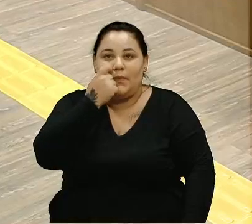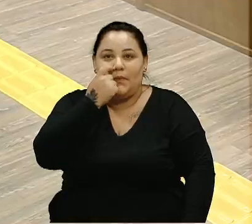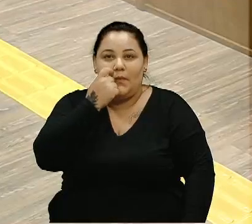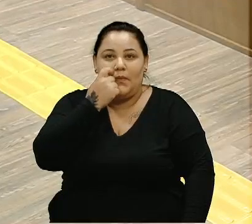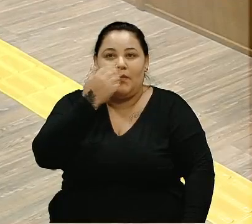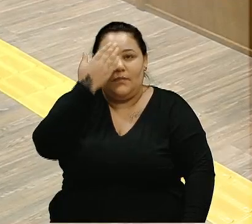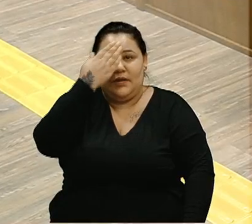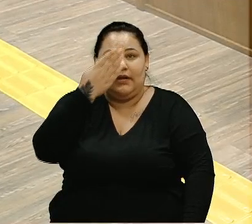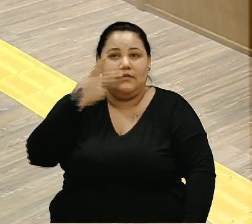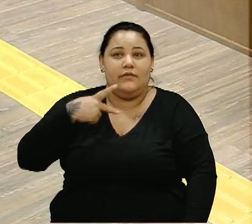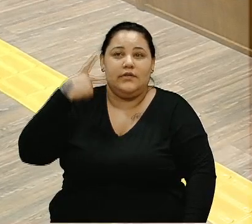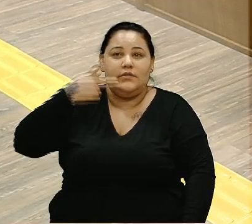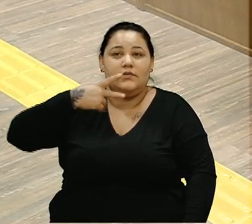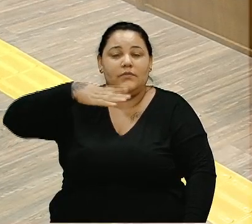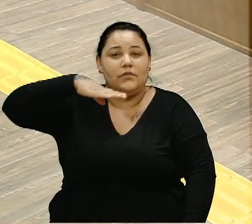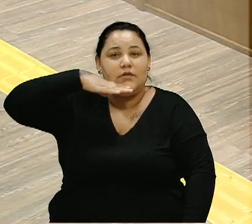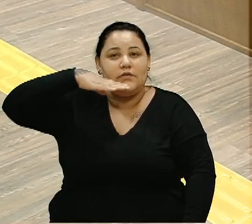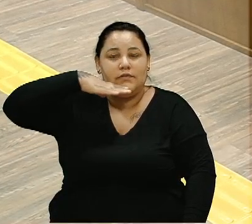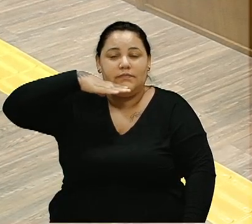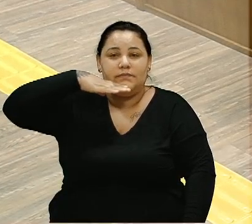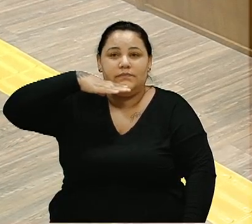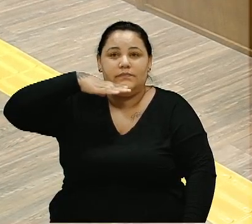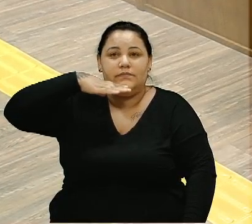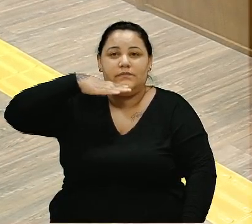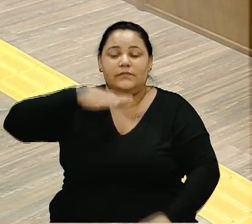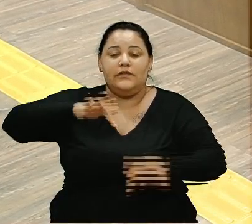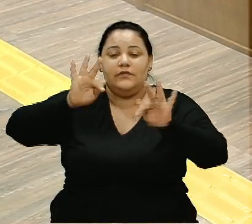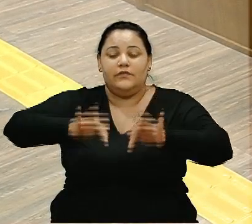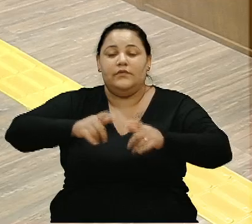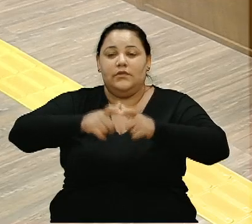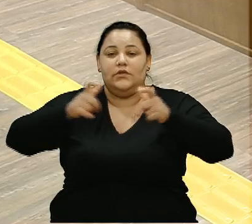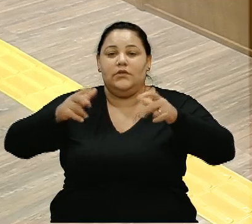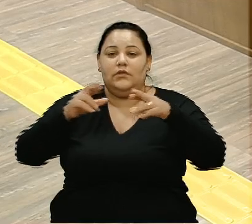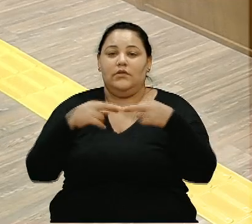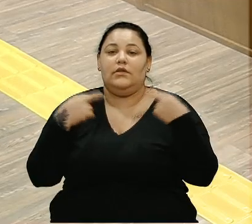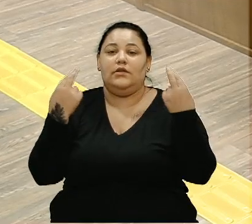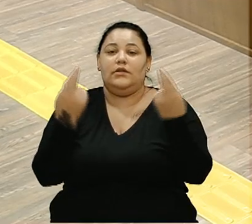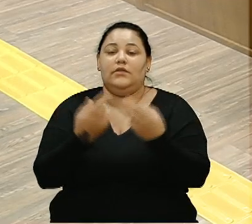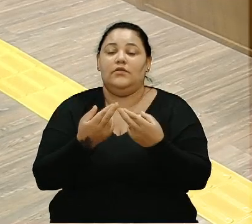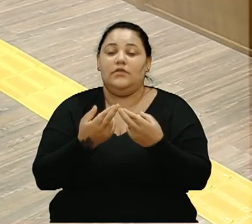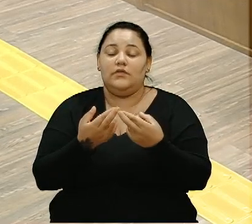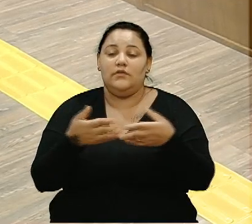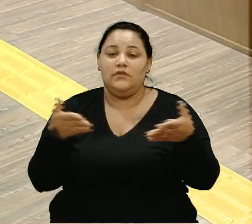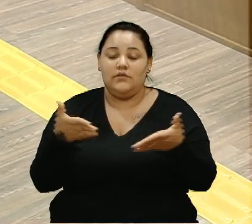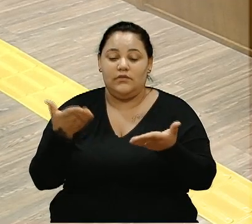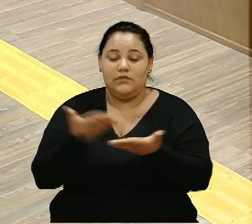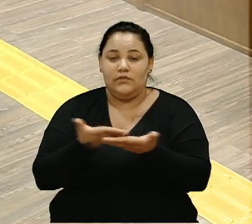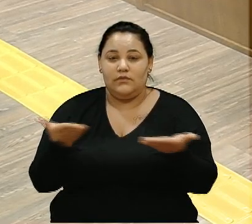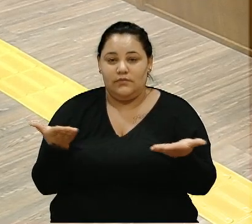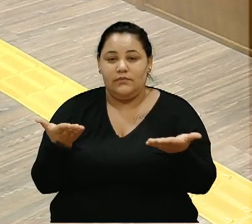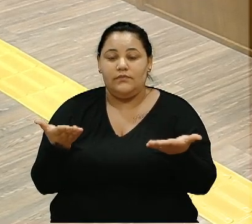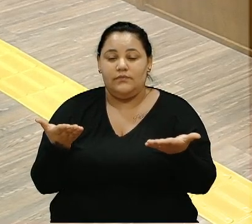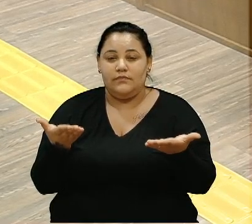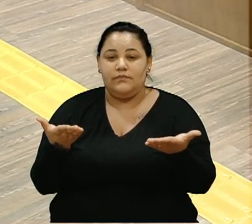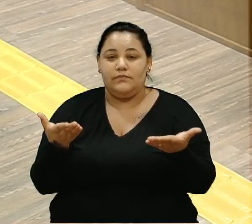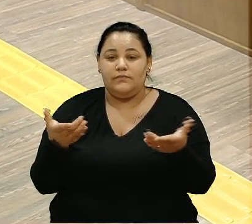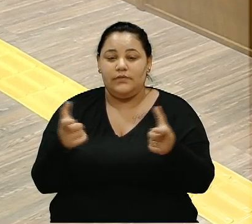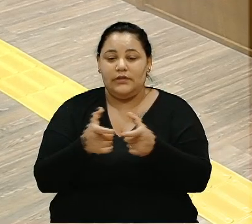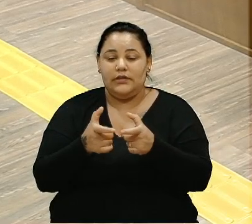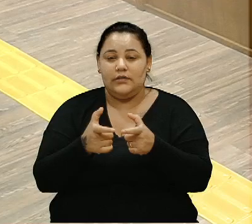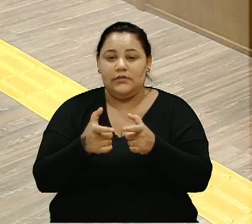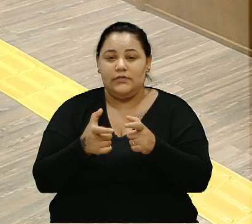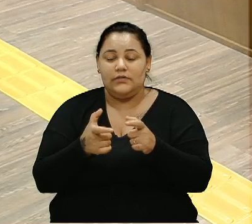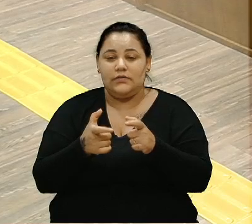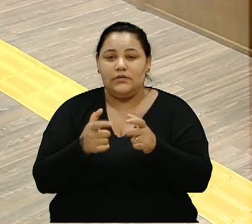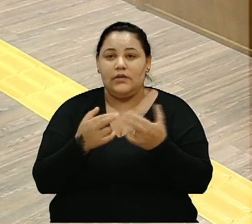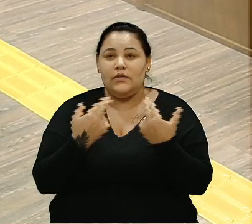Vereador Bortola, encerrado o grande expediente. Passemos ao pequeno expediente.